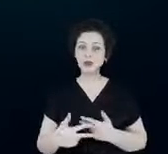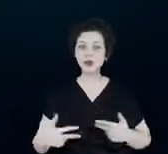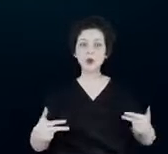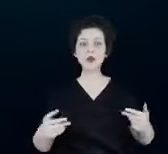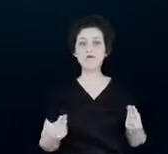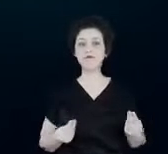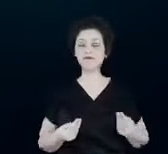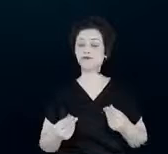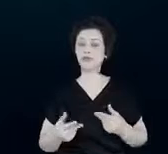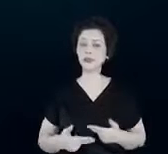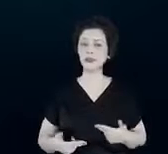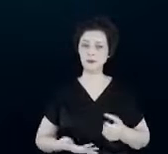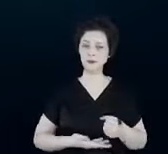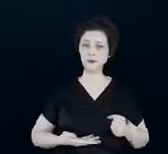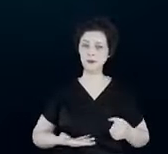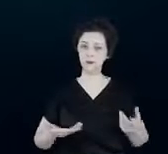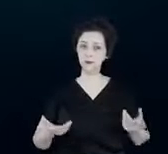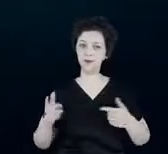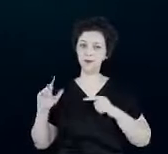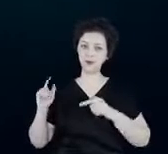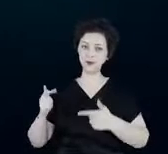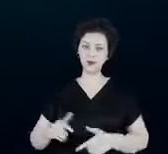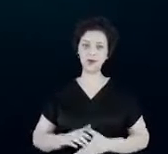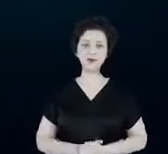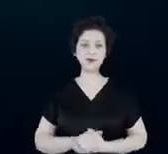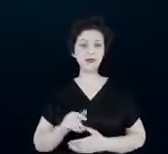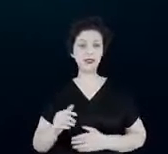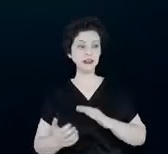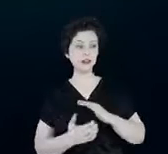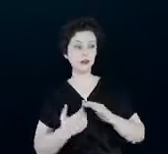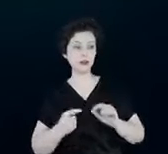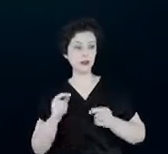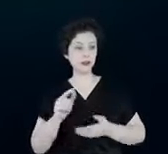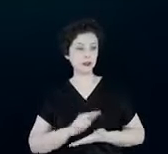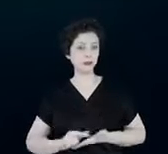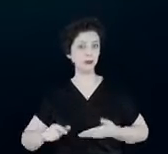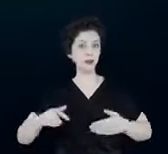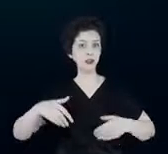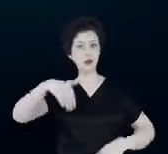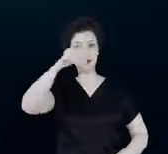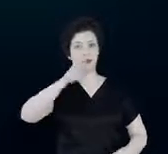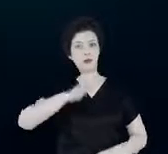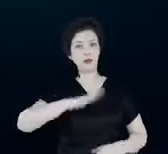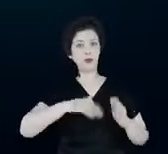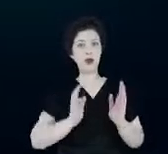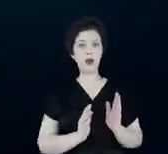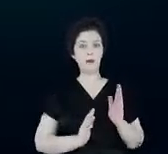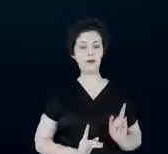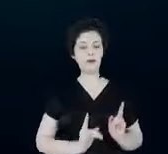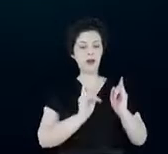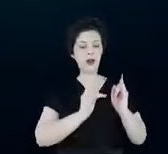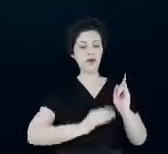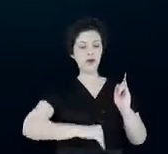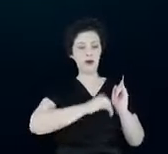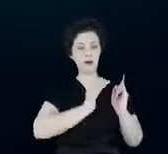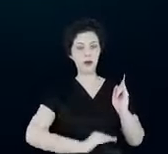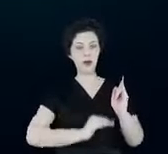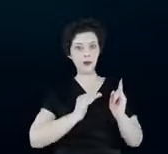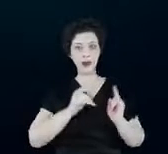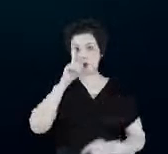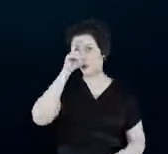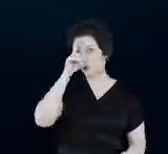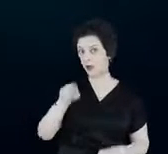mas básicas tradicionais que essa empresa aqui que a limpeza de fachada e de hospital e eu dou não